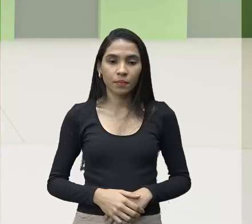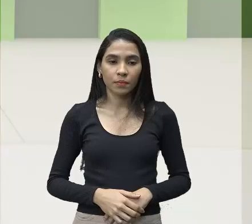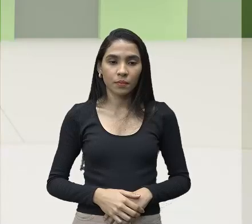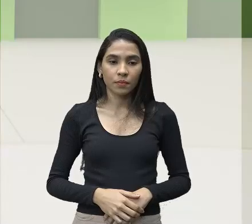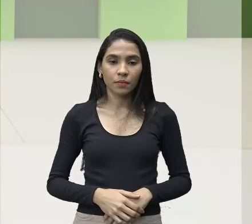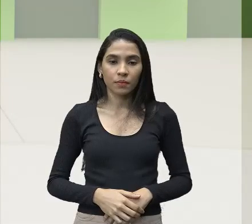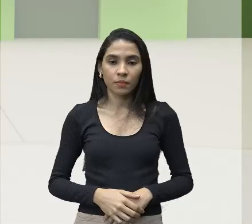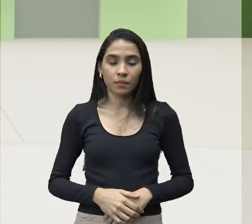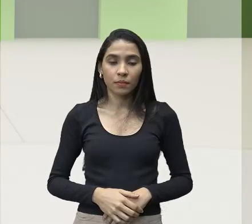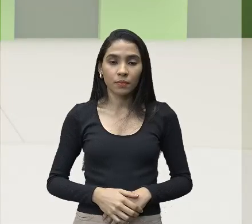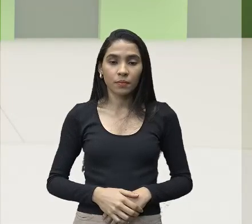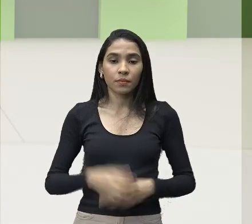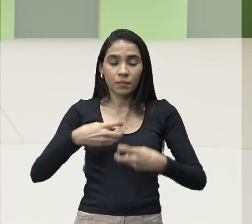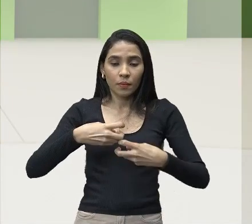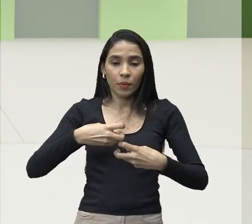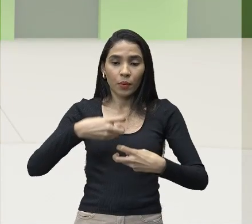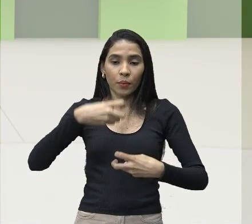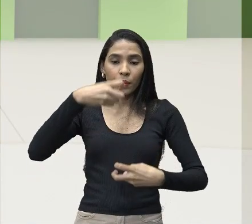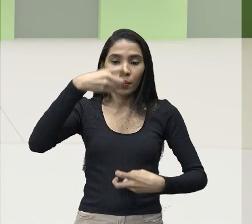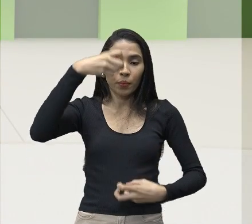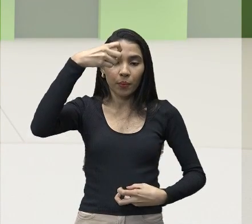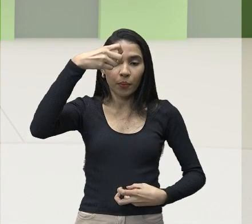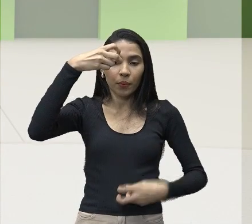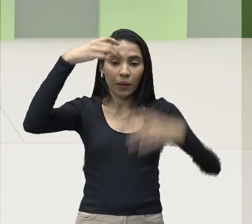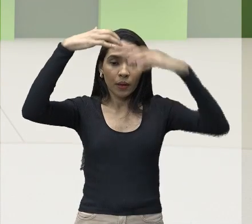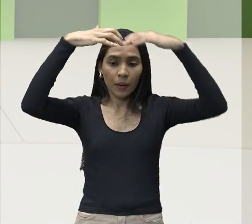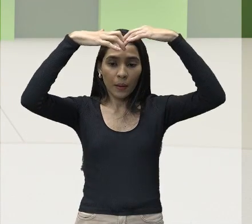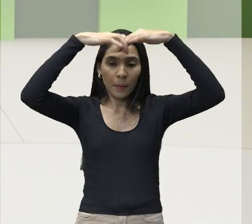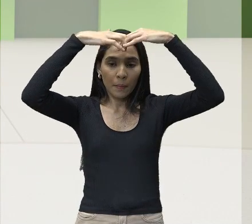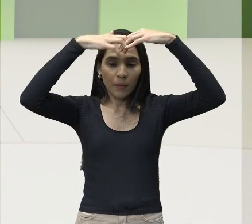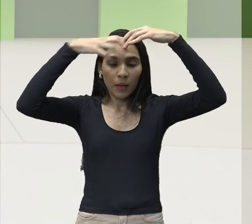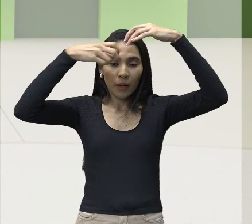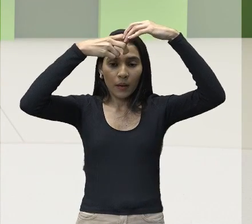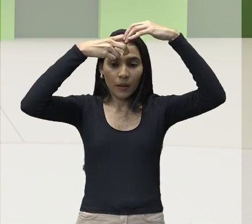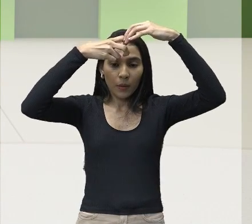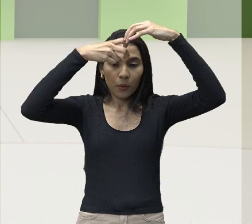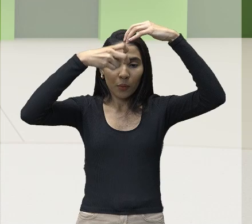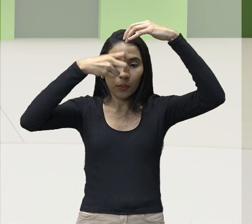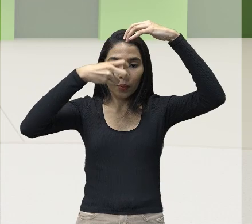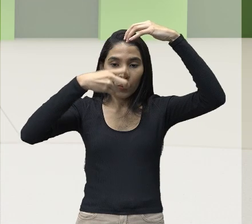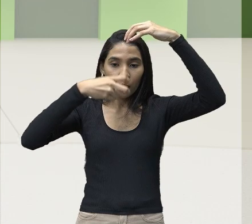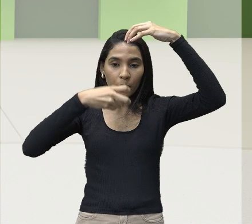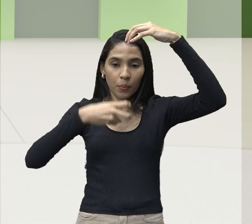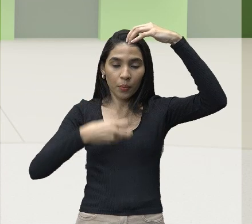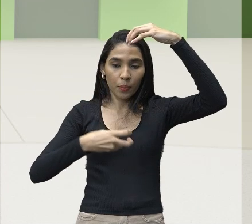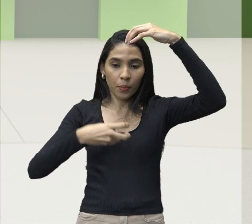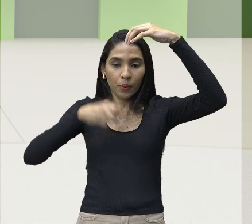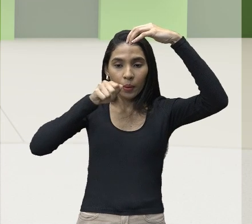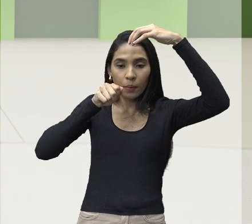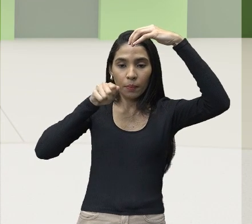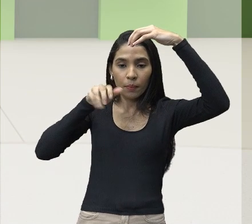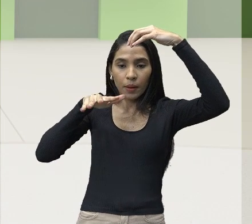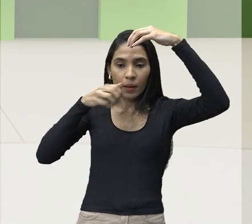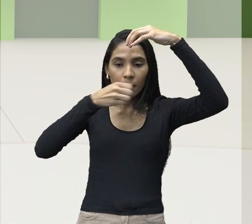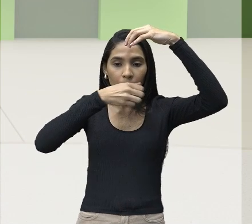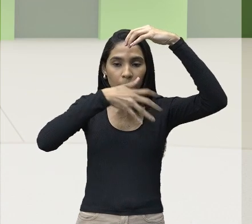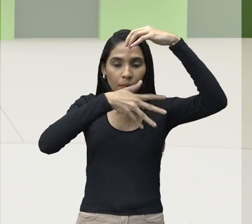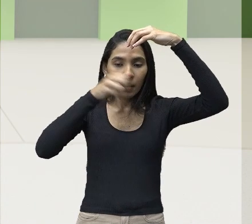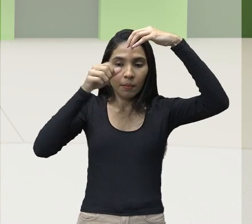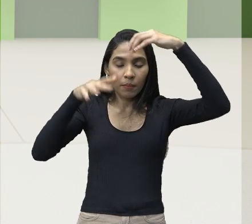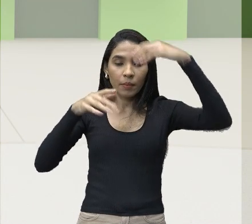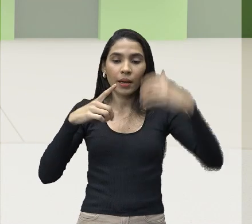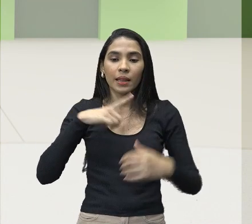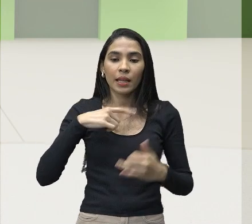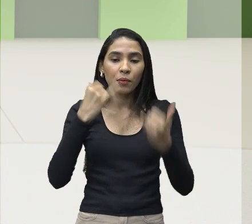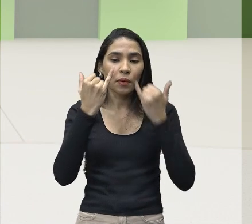A medula espinhal, que fica bem ao centro, e é a partir dela que vai sair os nervos, tá? Para levar